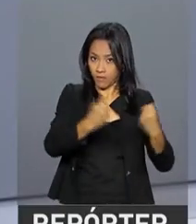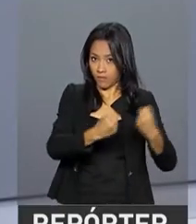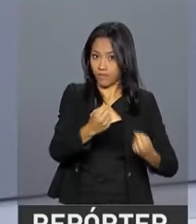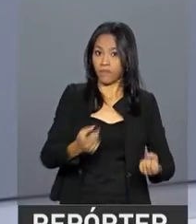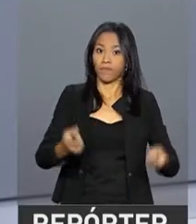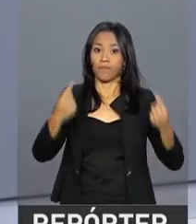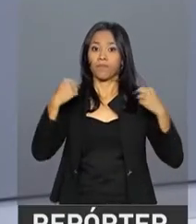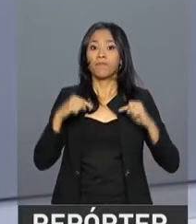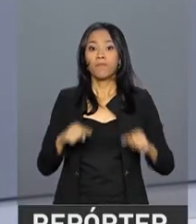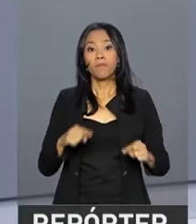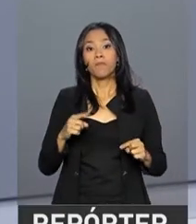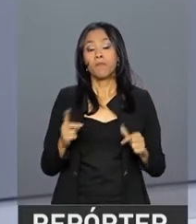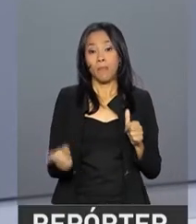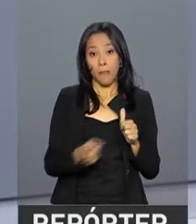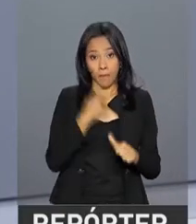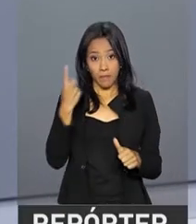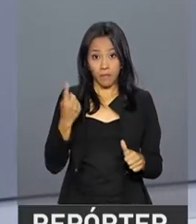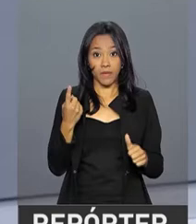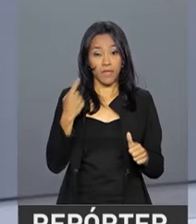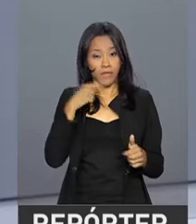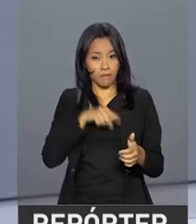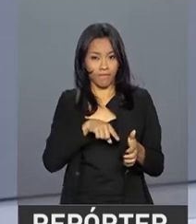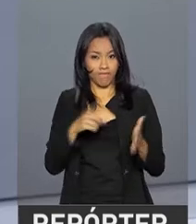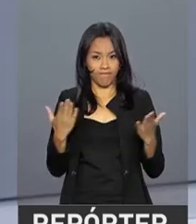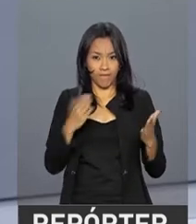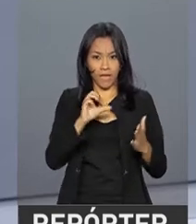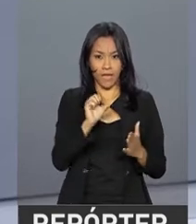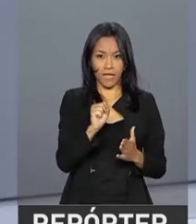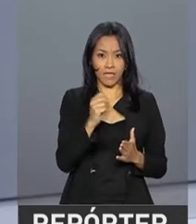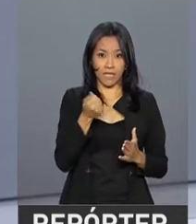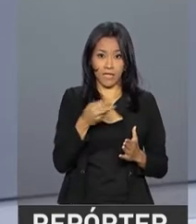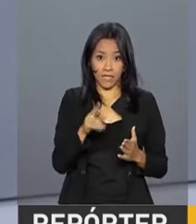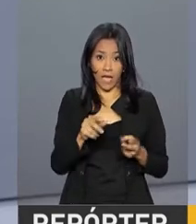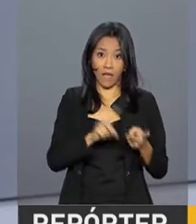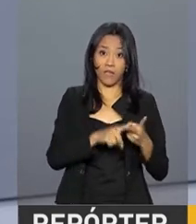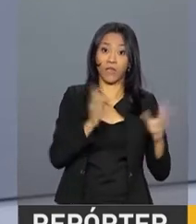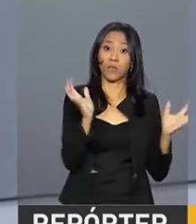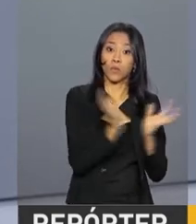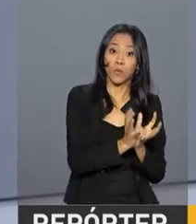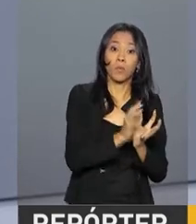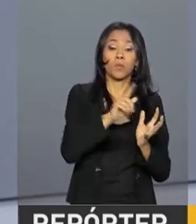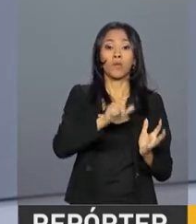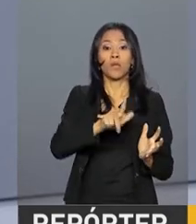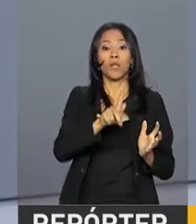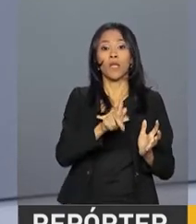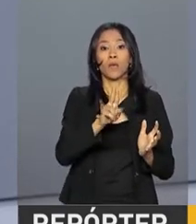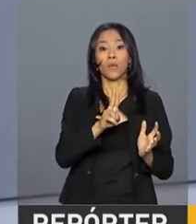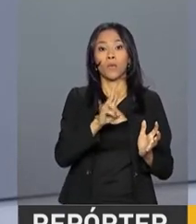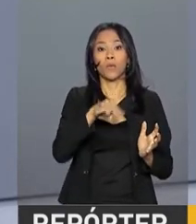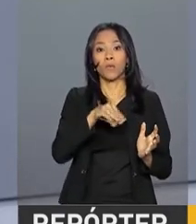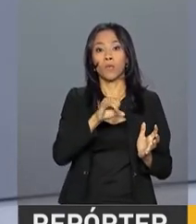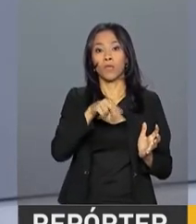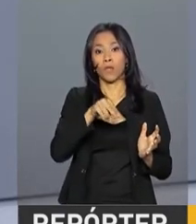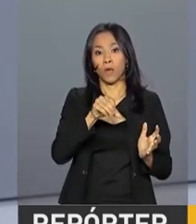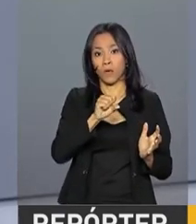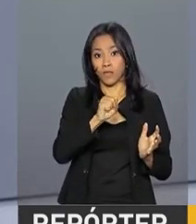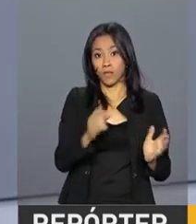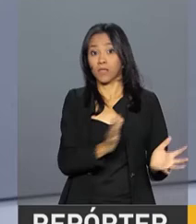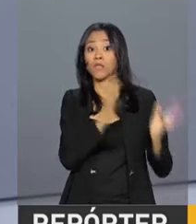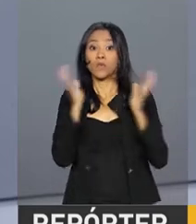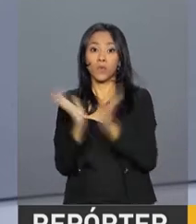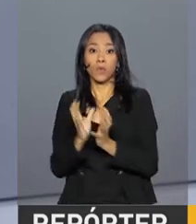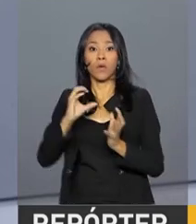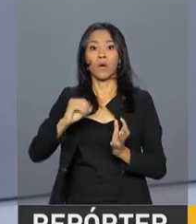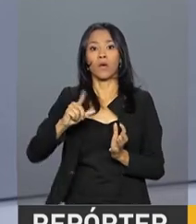a primeira estimativa de 2018 para a safra nacional de cereais leguminosas e oleaginosas totalizou mais de